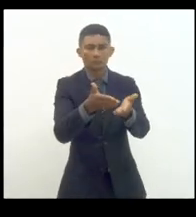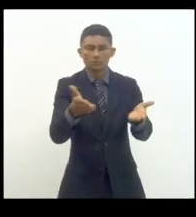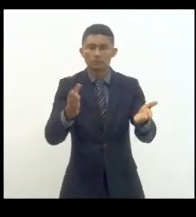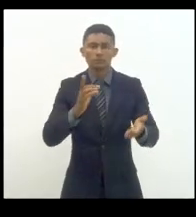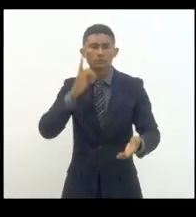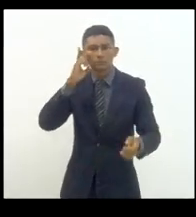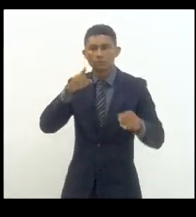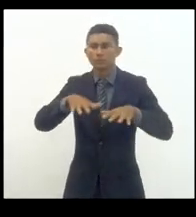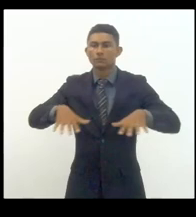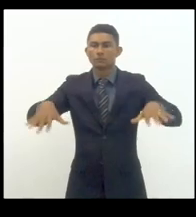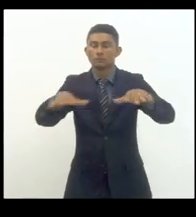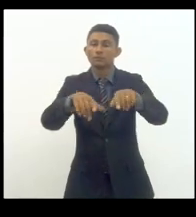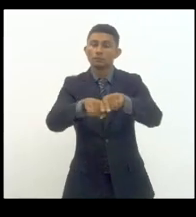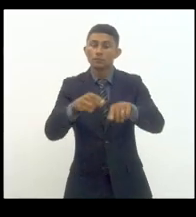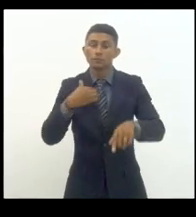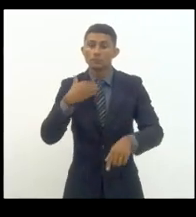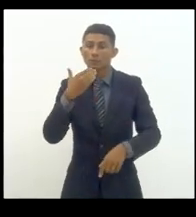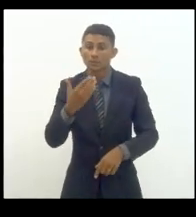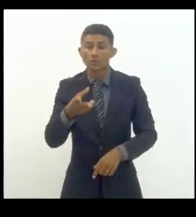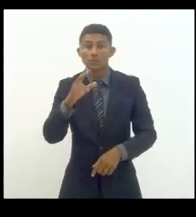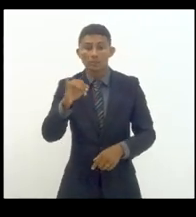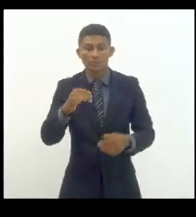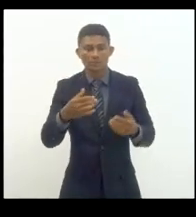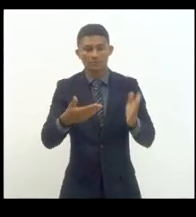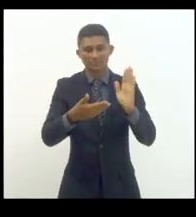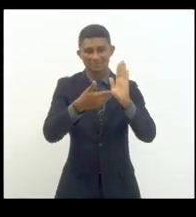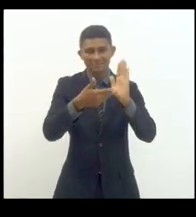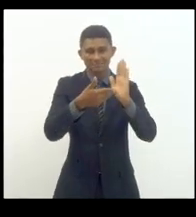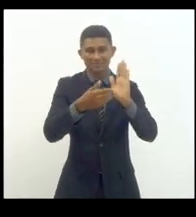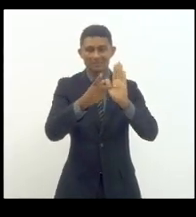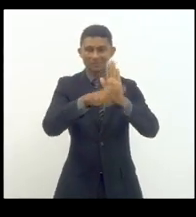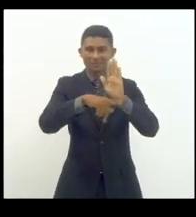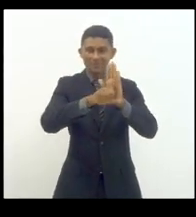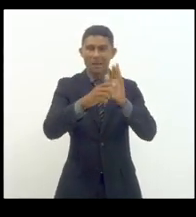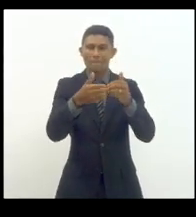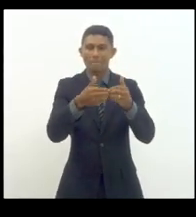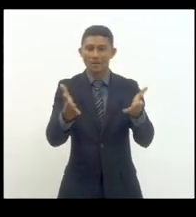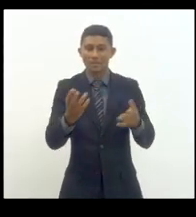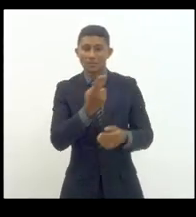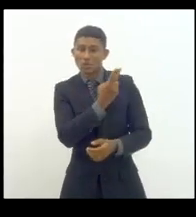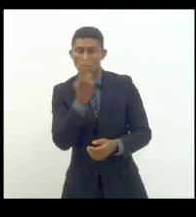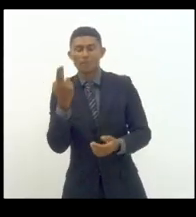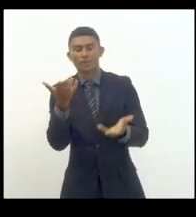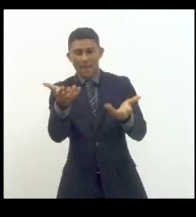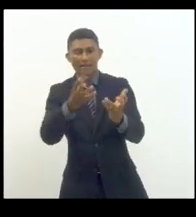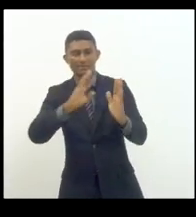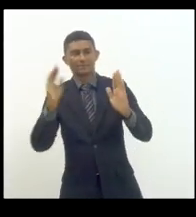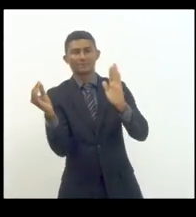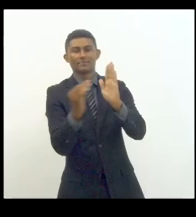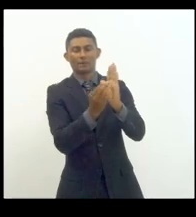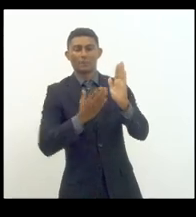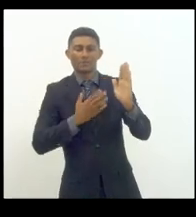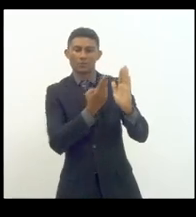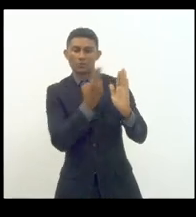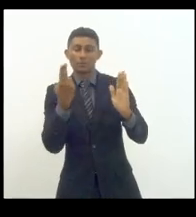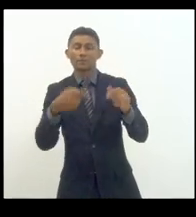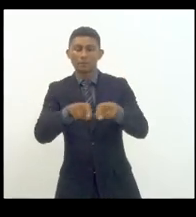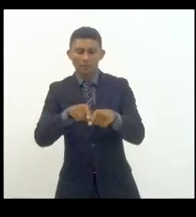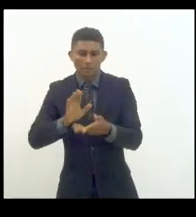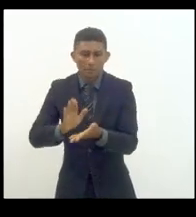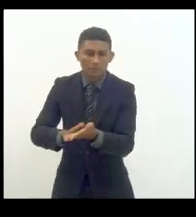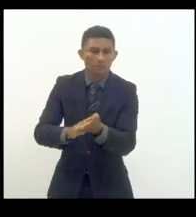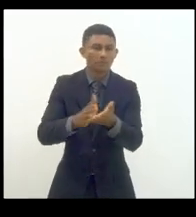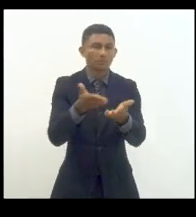deputados e solicito que, assim que abrir coautoria, eu queria ser um dos coautores também e parabenizar a todos os